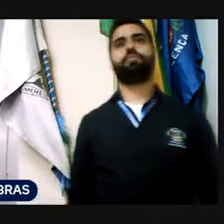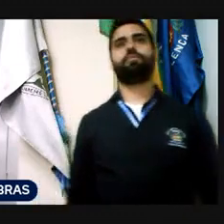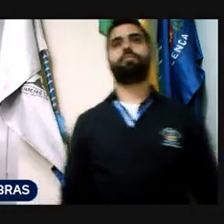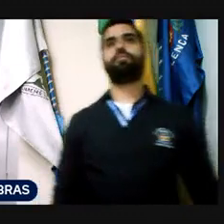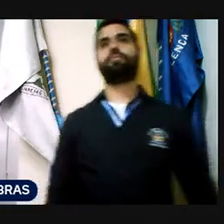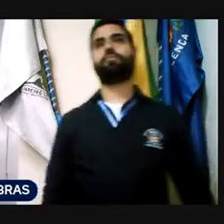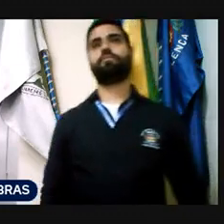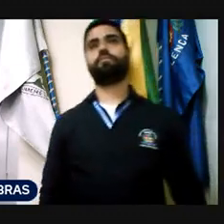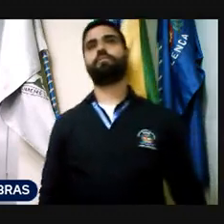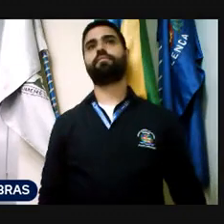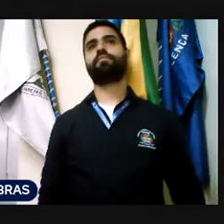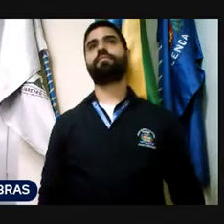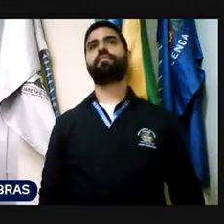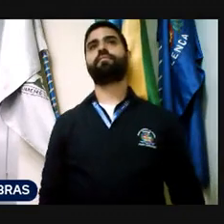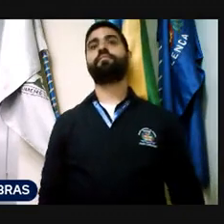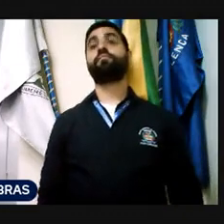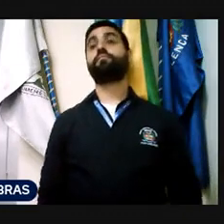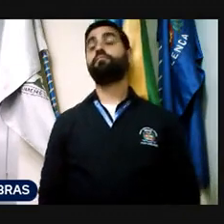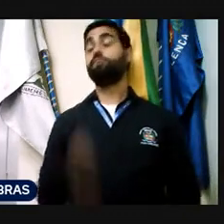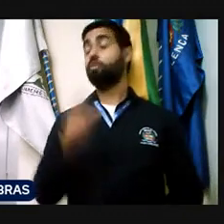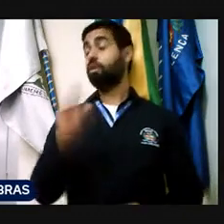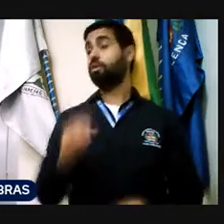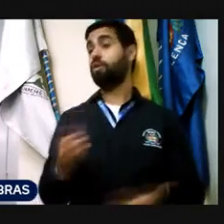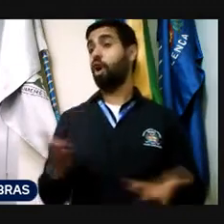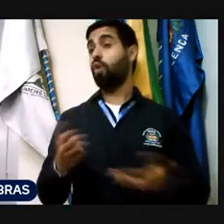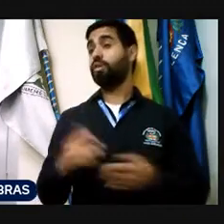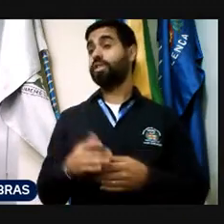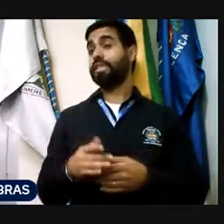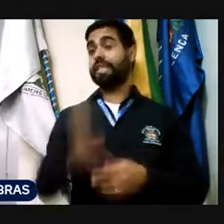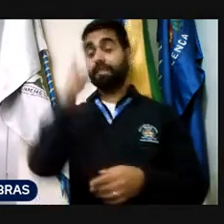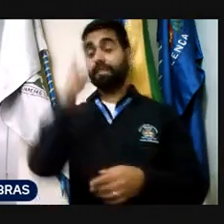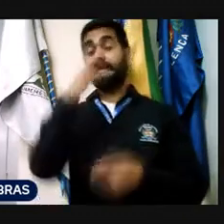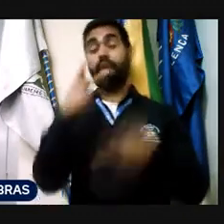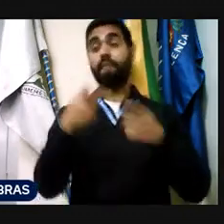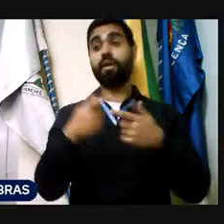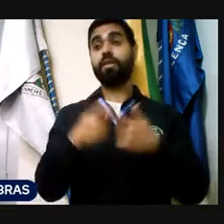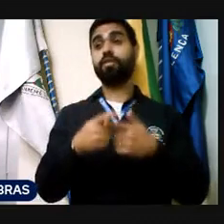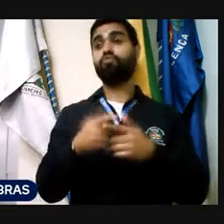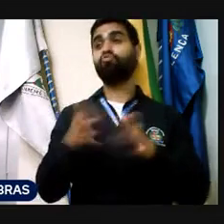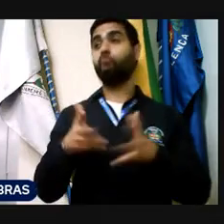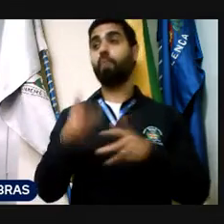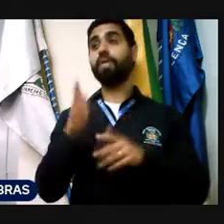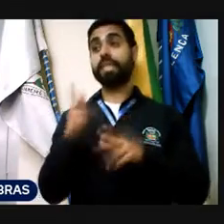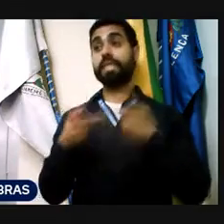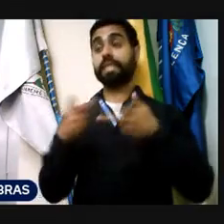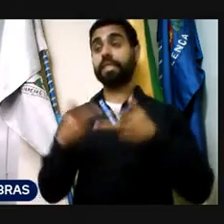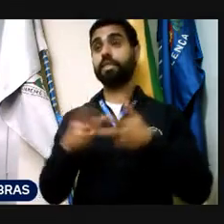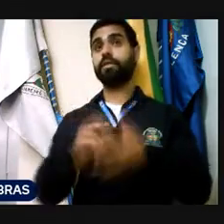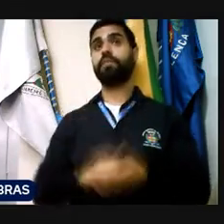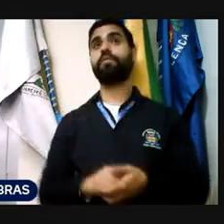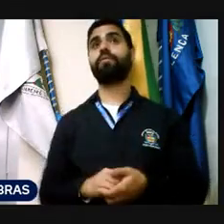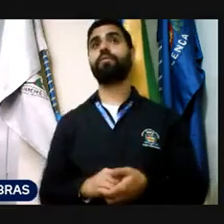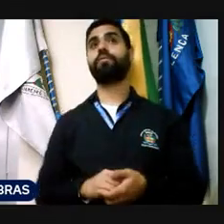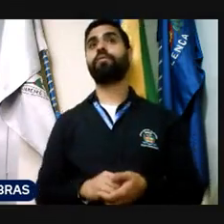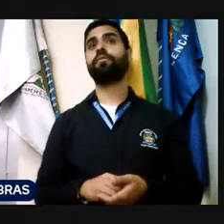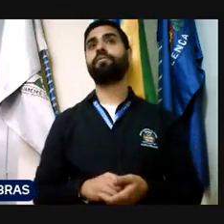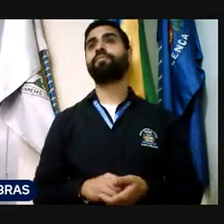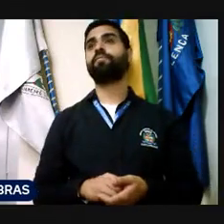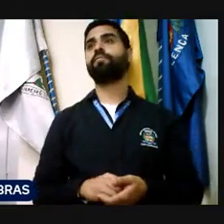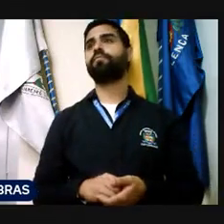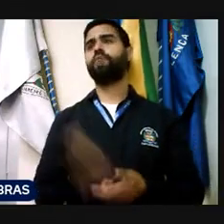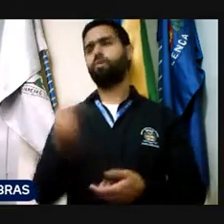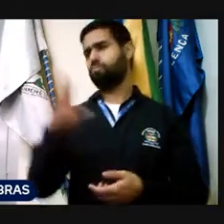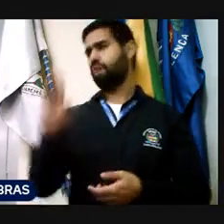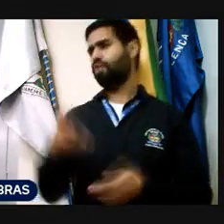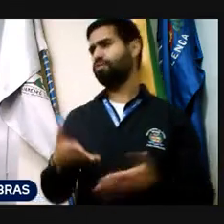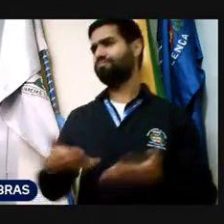Vossa Excelência e todo mundo deu o seu recado. Senhor presidente, primeiramente, saudar Vossa Excelência, aos demais da mesa, aos